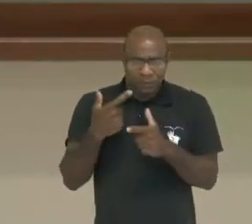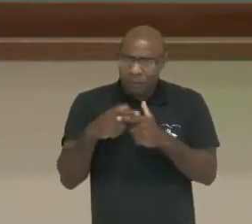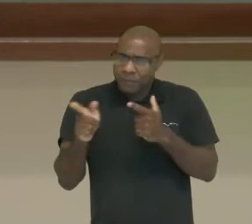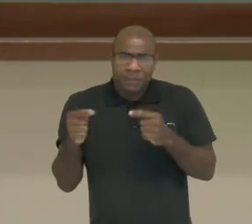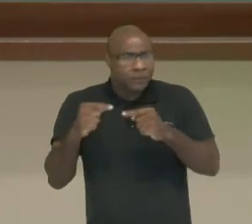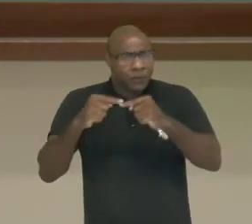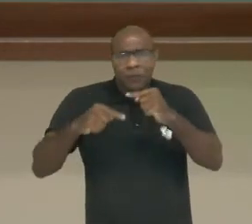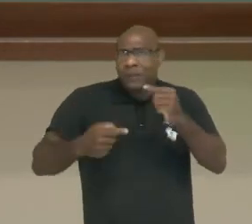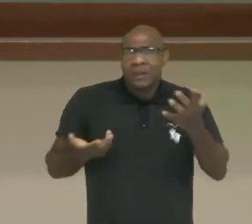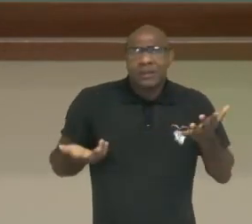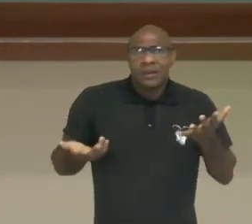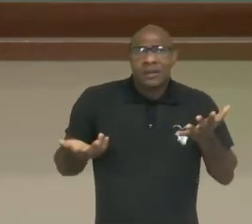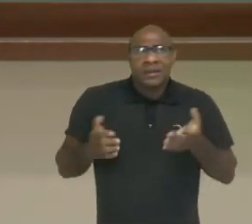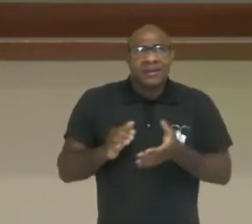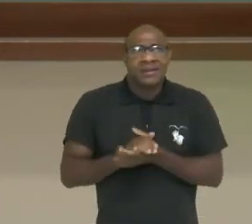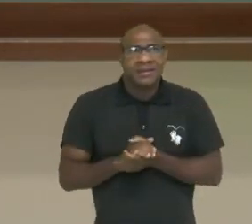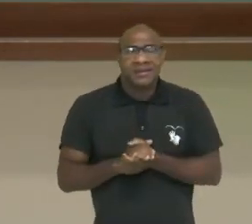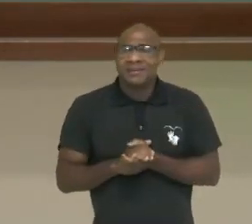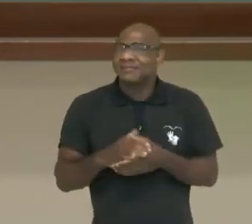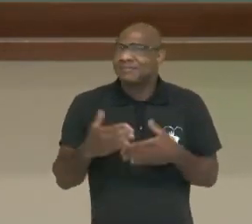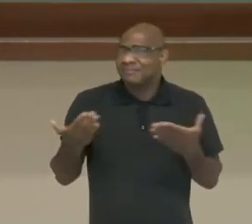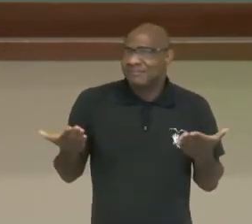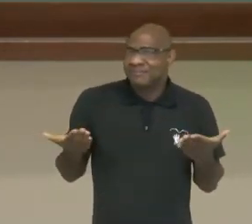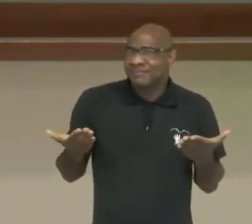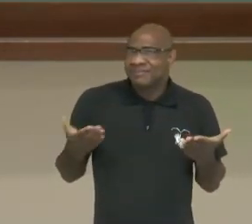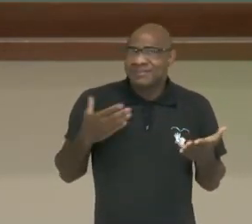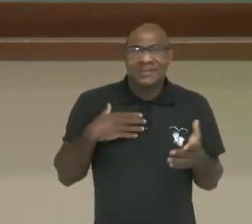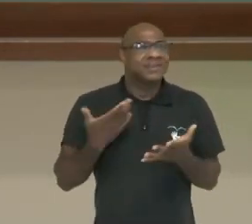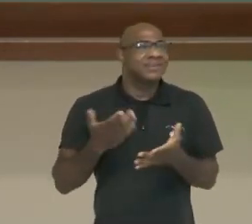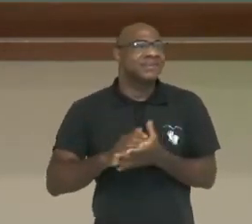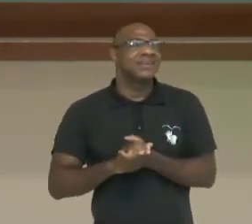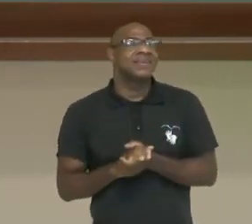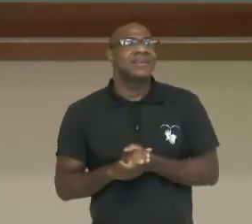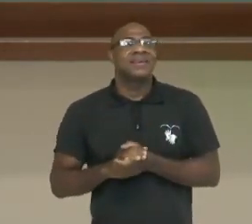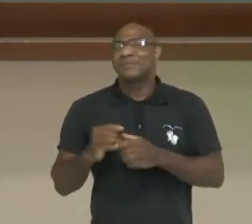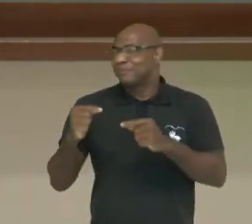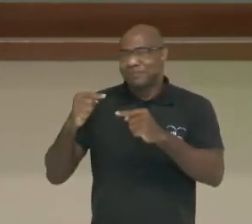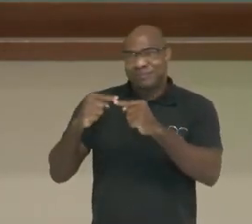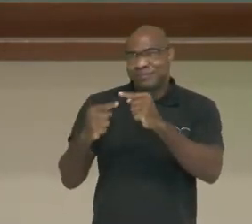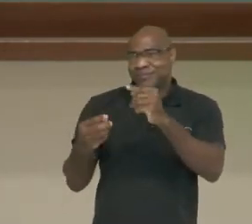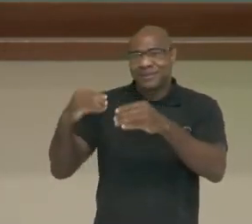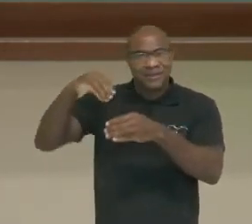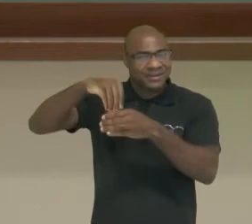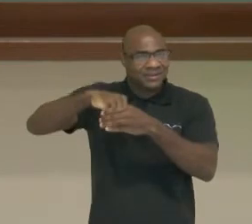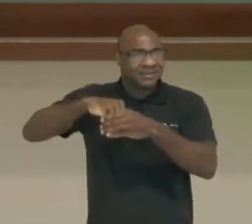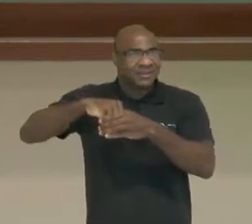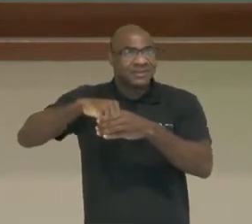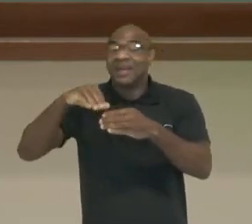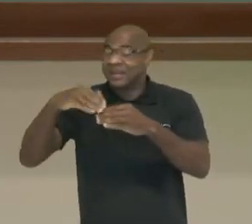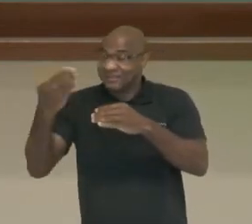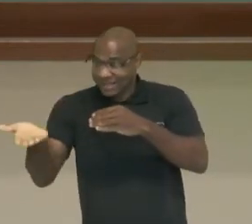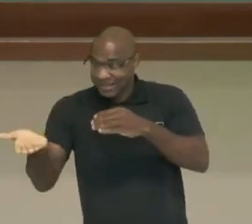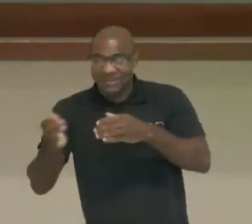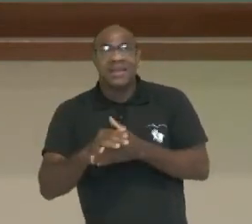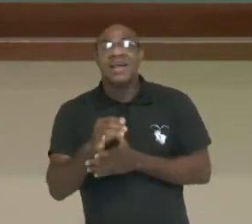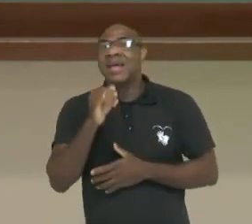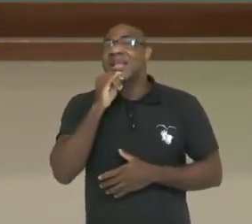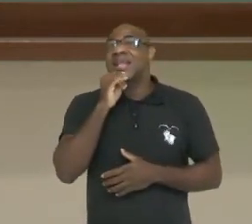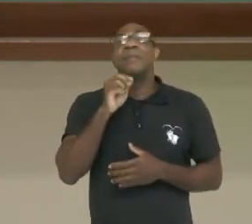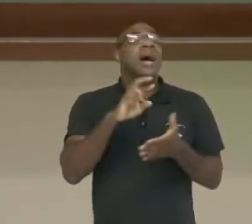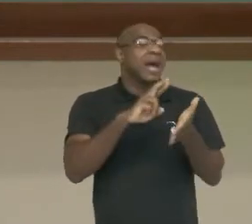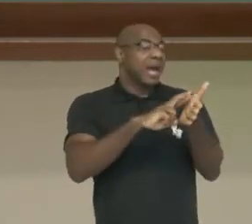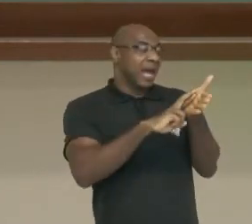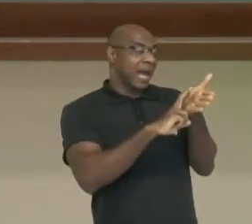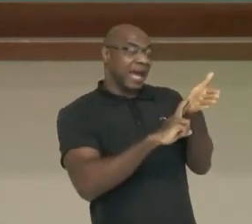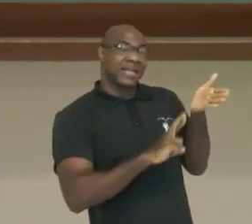e eu escrevo outra. Aí é uma coerência externa. Se eu for utilizar um texto, uma redação, vamos pensar sempre na nossa